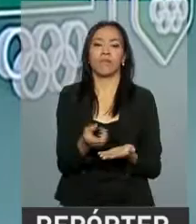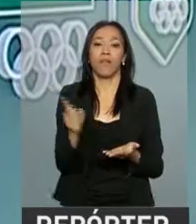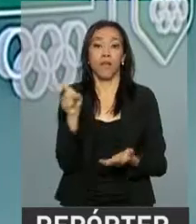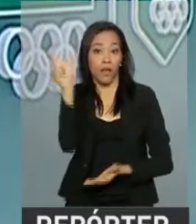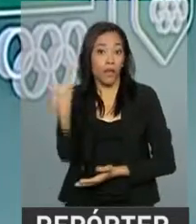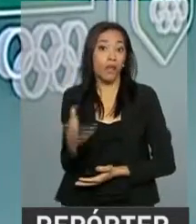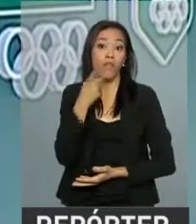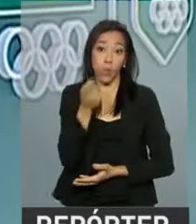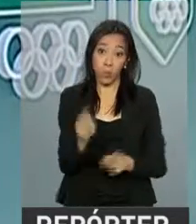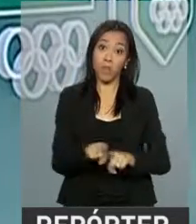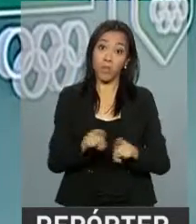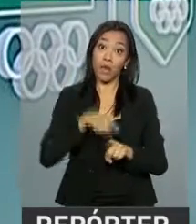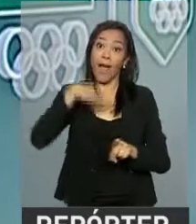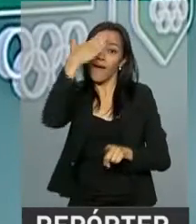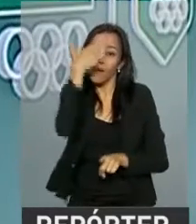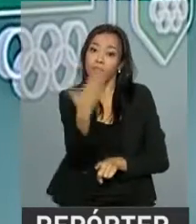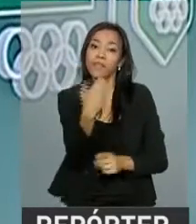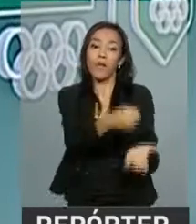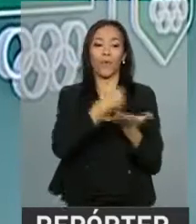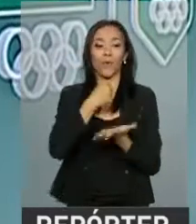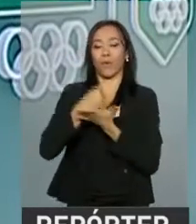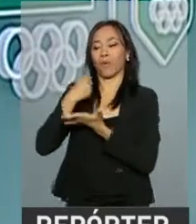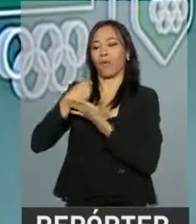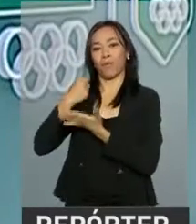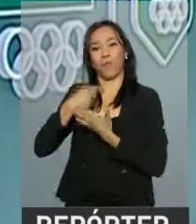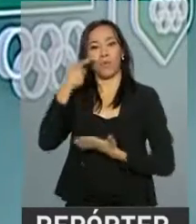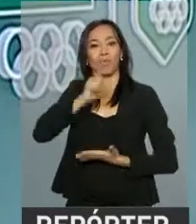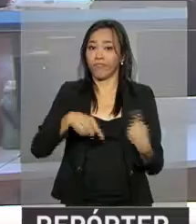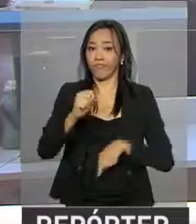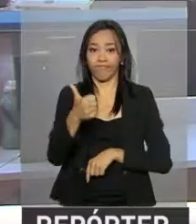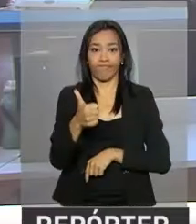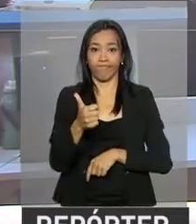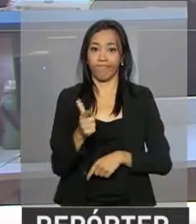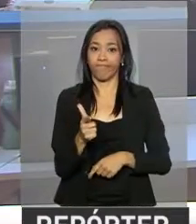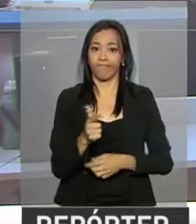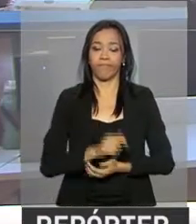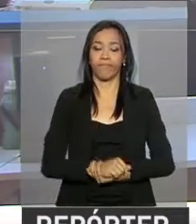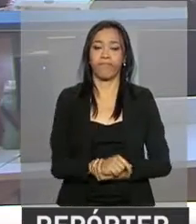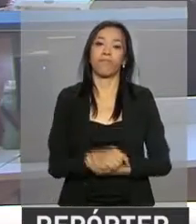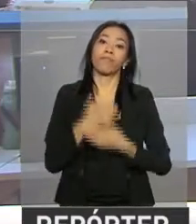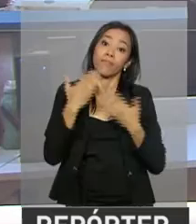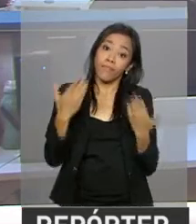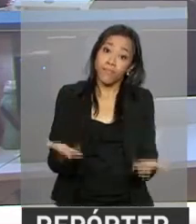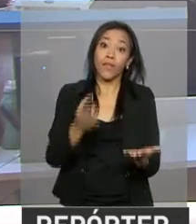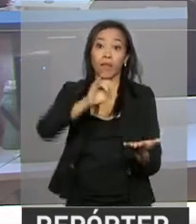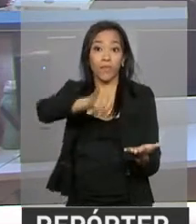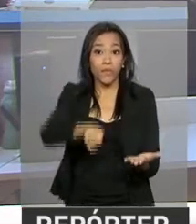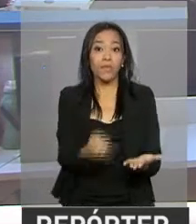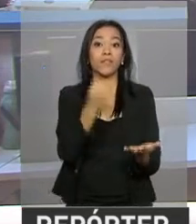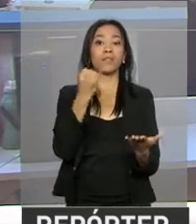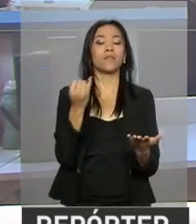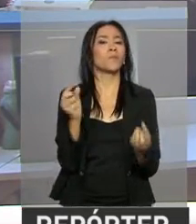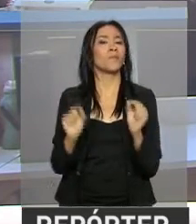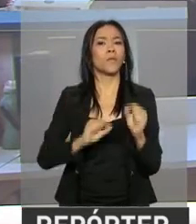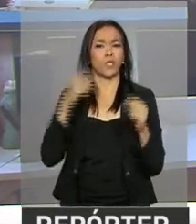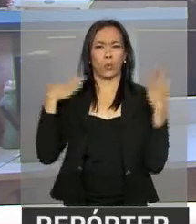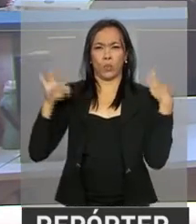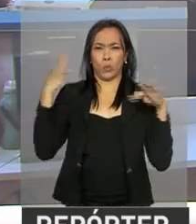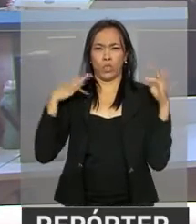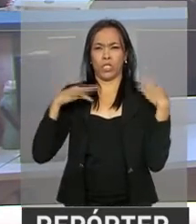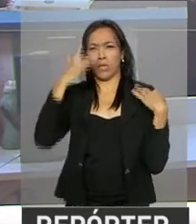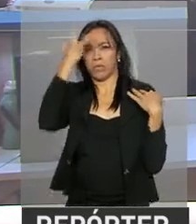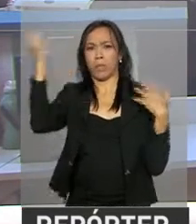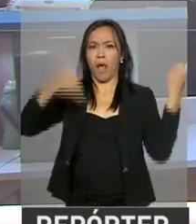atleta aproveitou para agradecer os apoios que recebeu para chegar até aqui. E aproveitando o grande movimento de turistas no